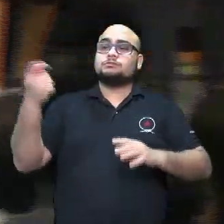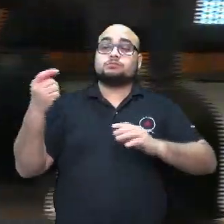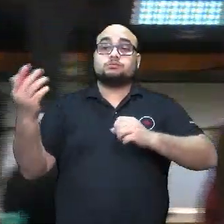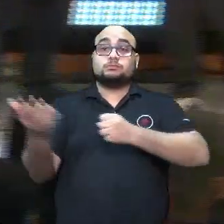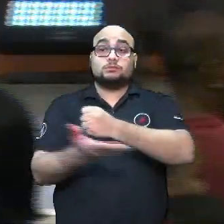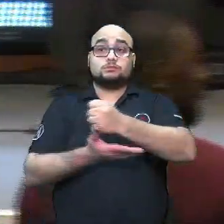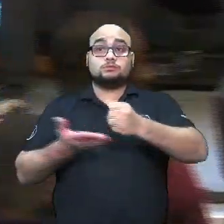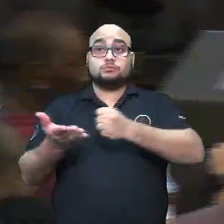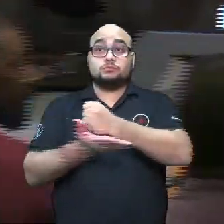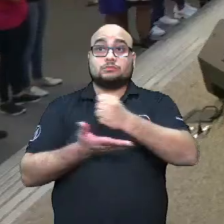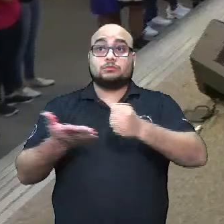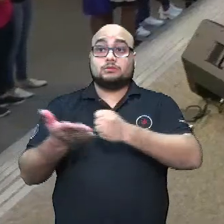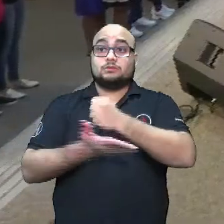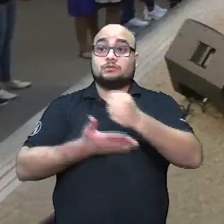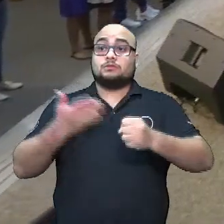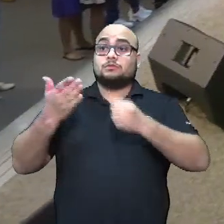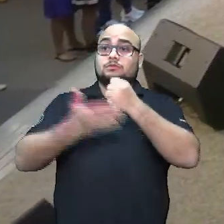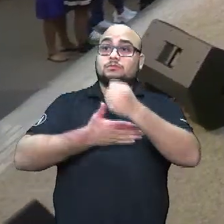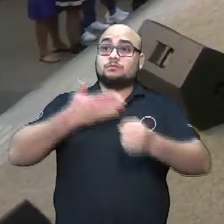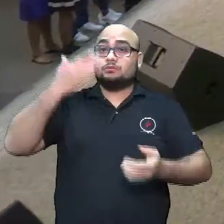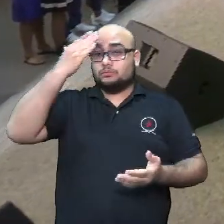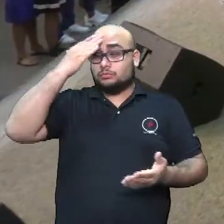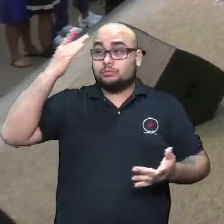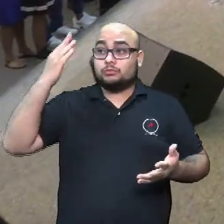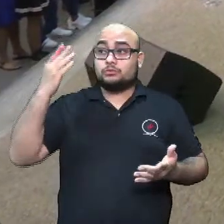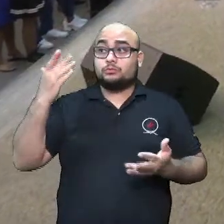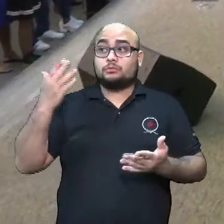fundamento. Diga! Eu vou